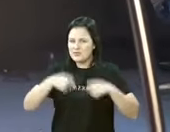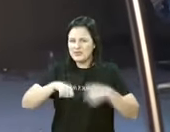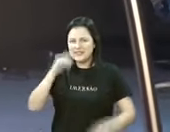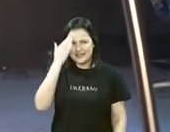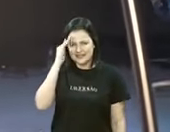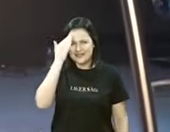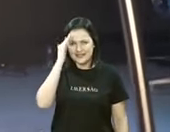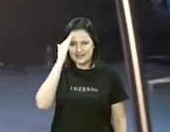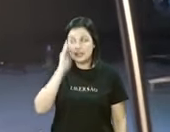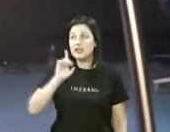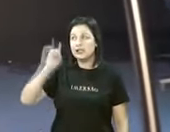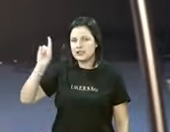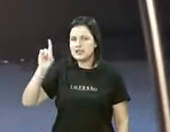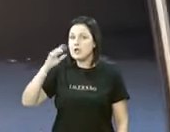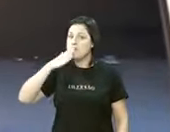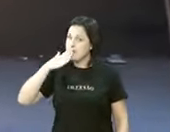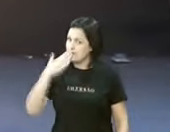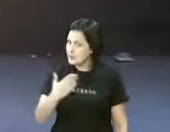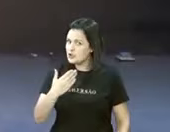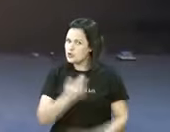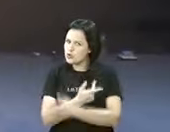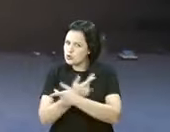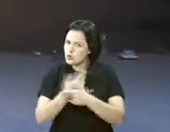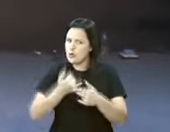fará grandes exigências.